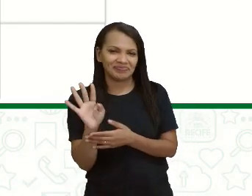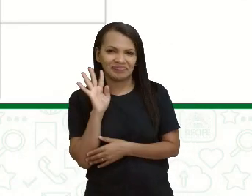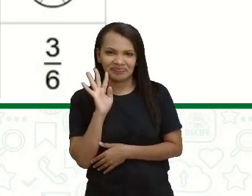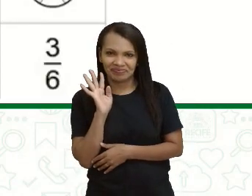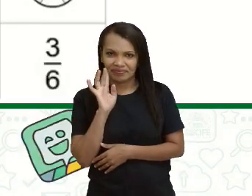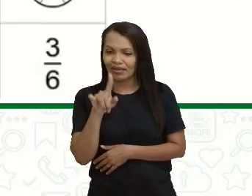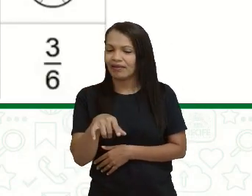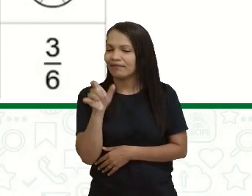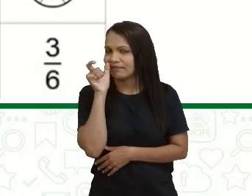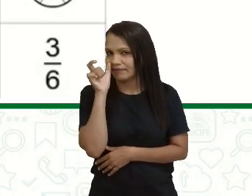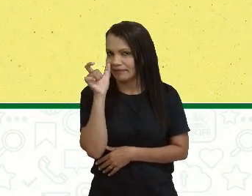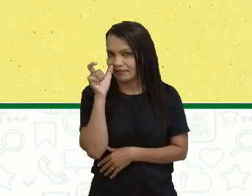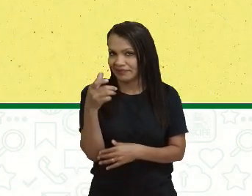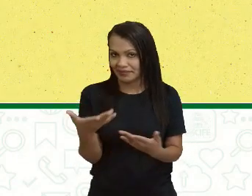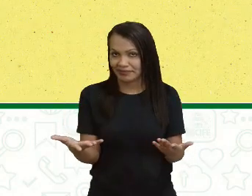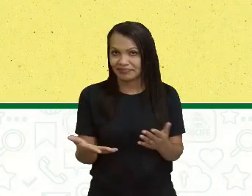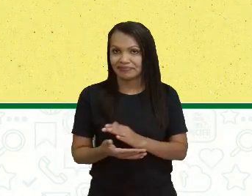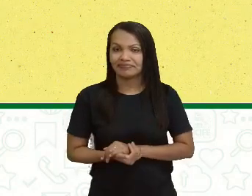Bem interessante.